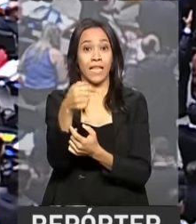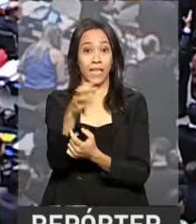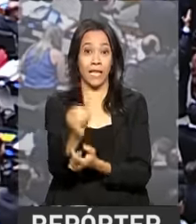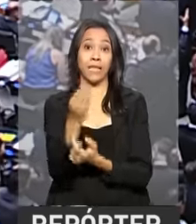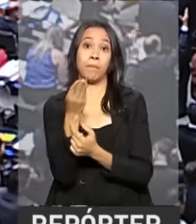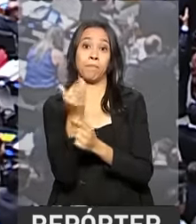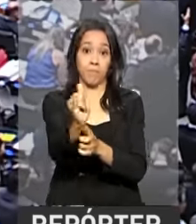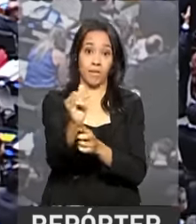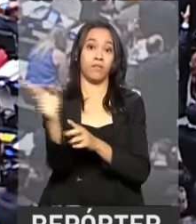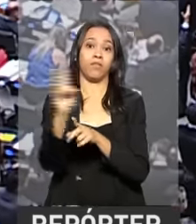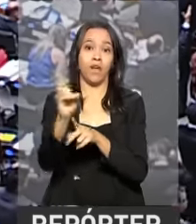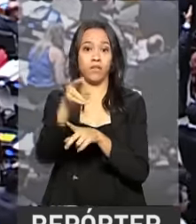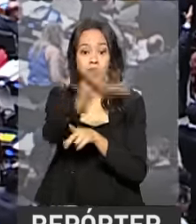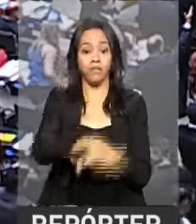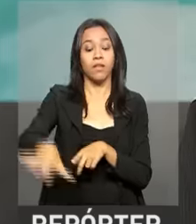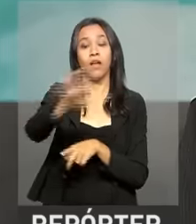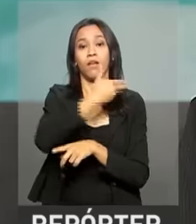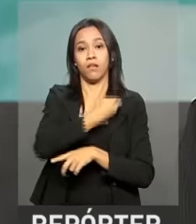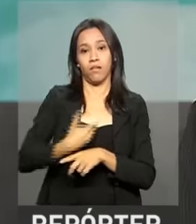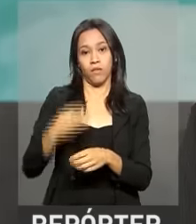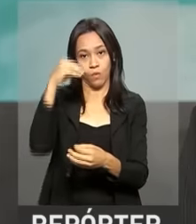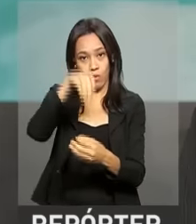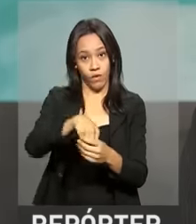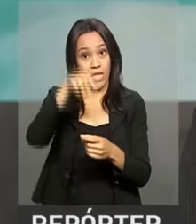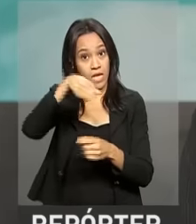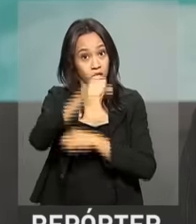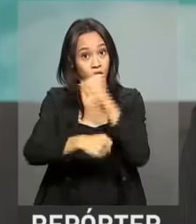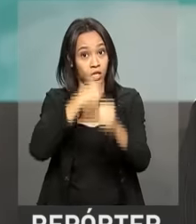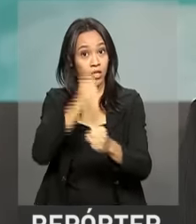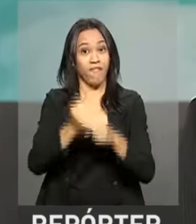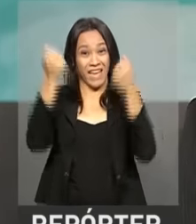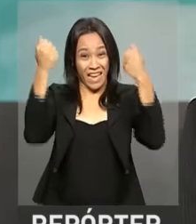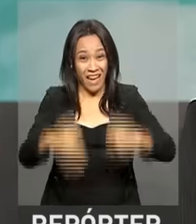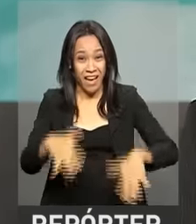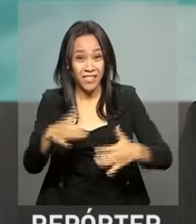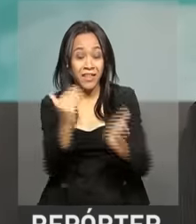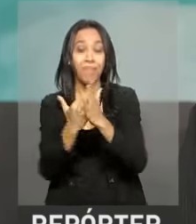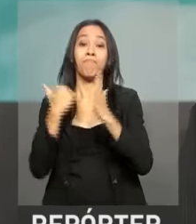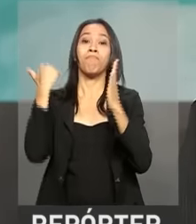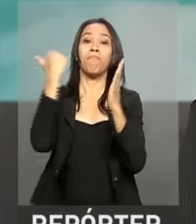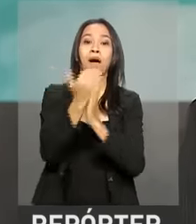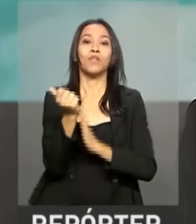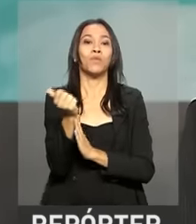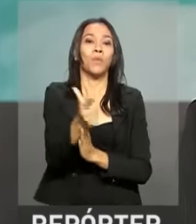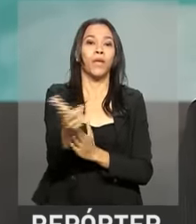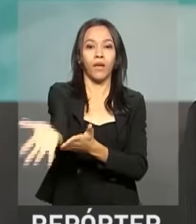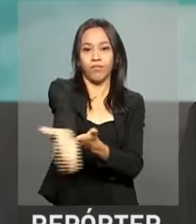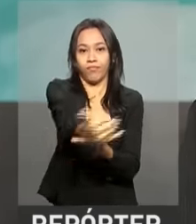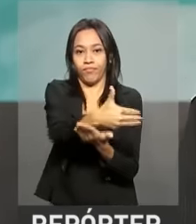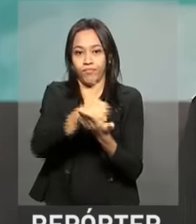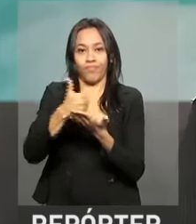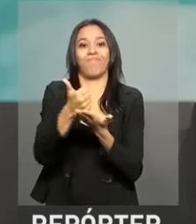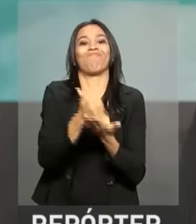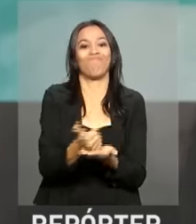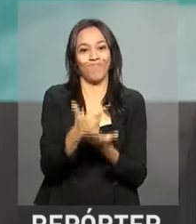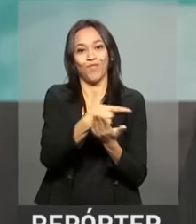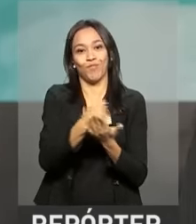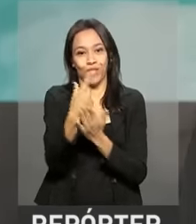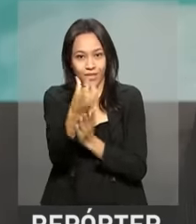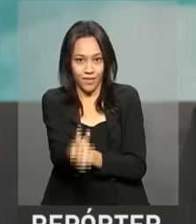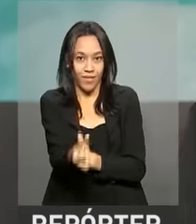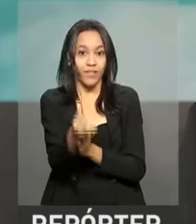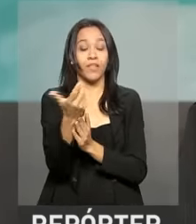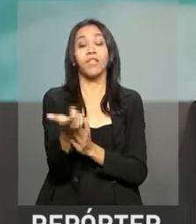deais para o setor público este ano ou seja o governo vai gastar mais do que vai arrecadar em 2016 a equipe